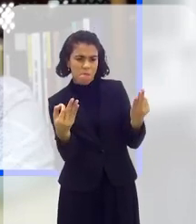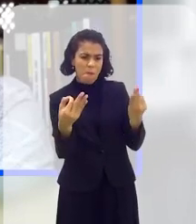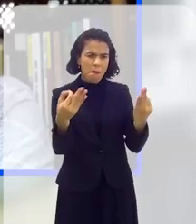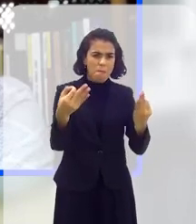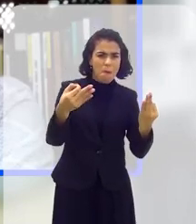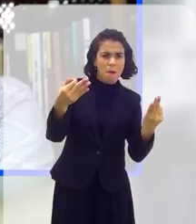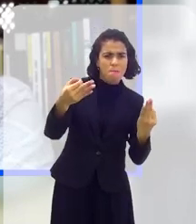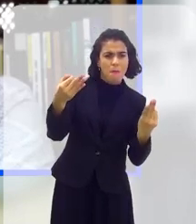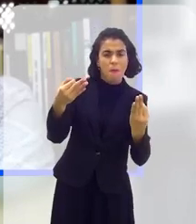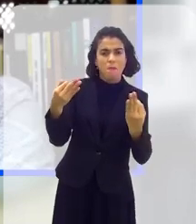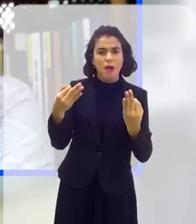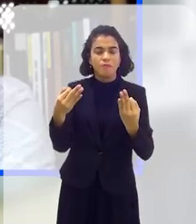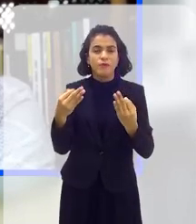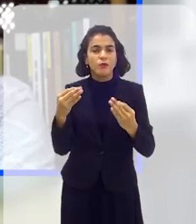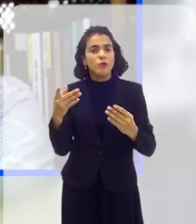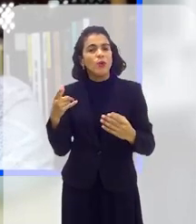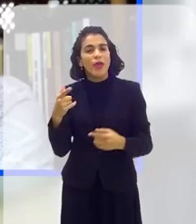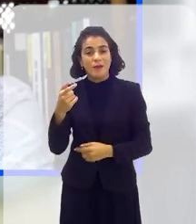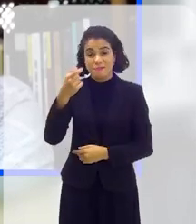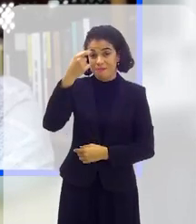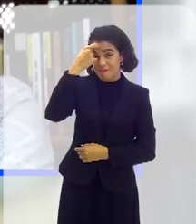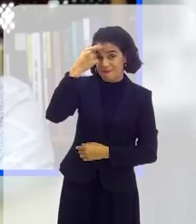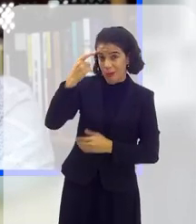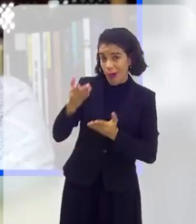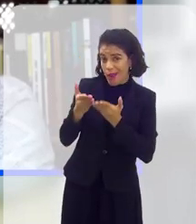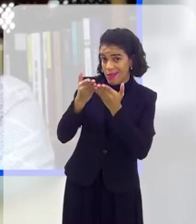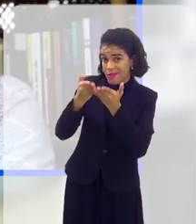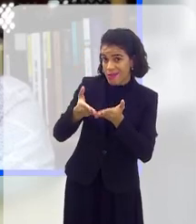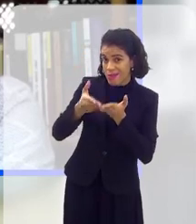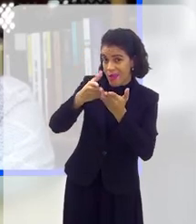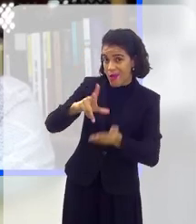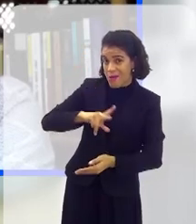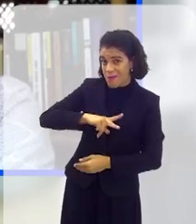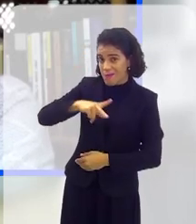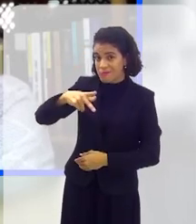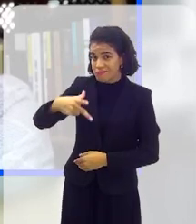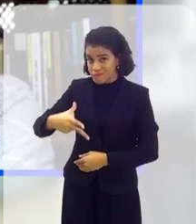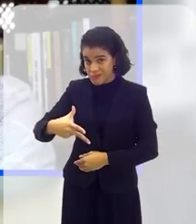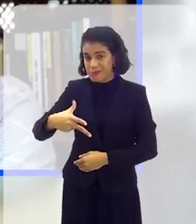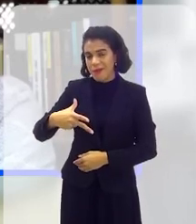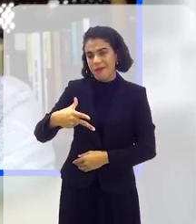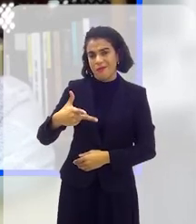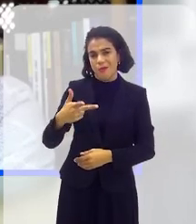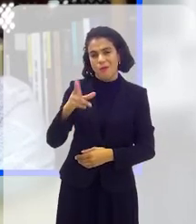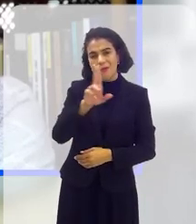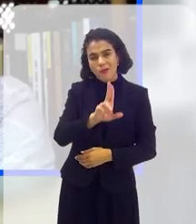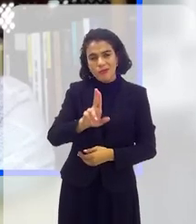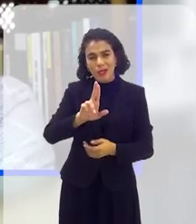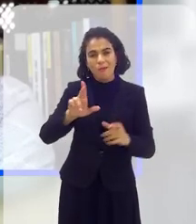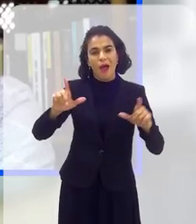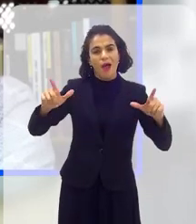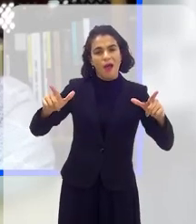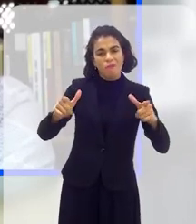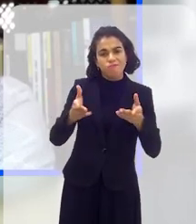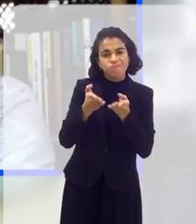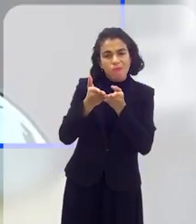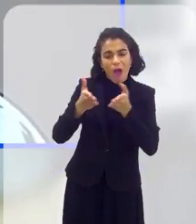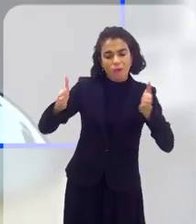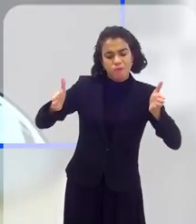caprichado, juntando memória das embarcações portuguesas, eles foram desenvolvendo para barcos